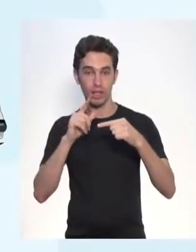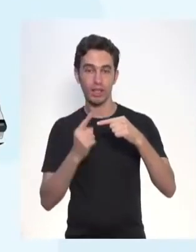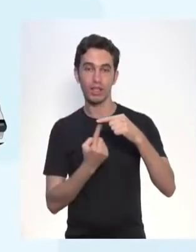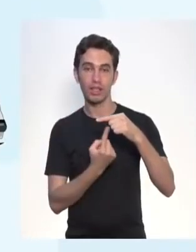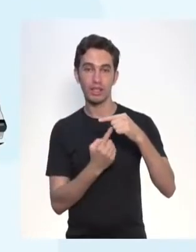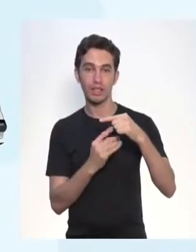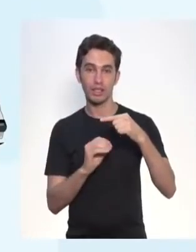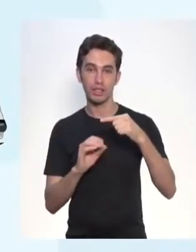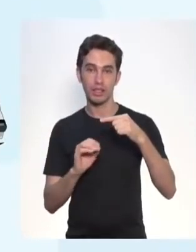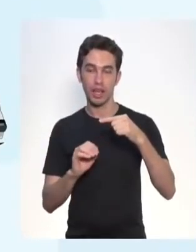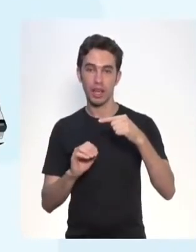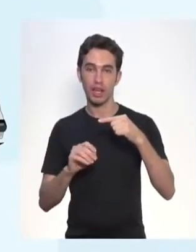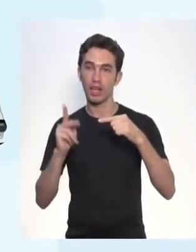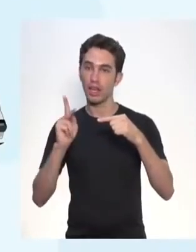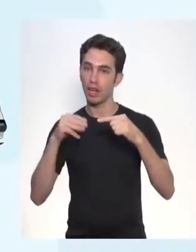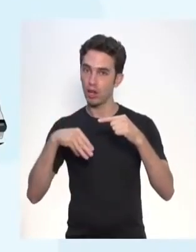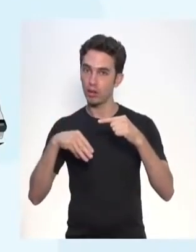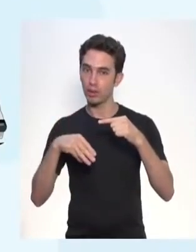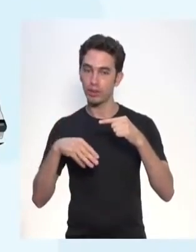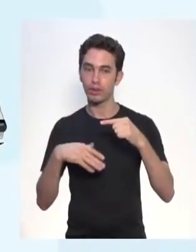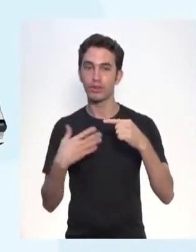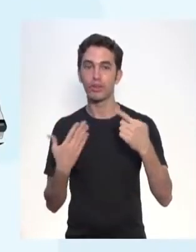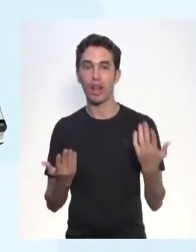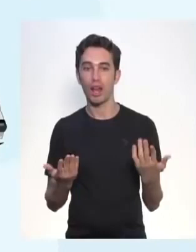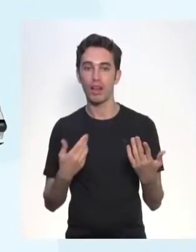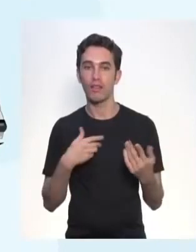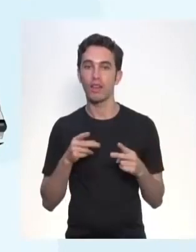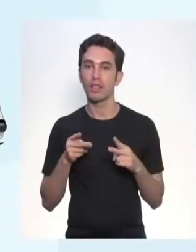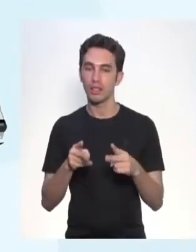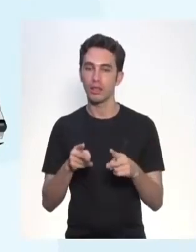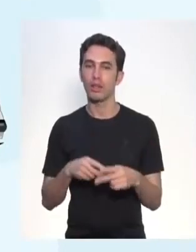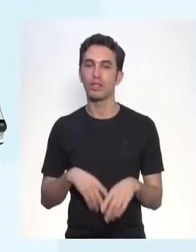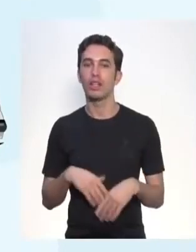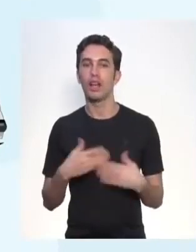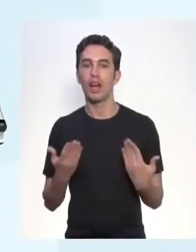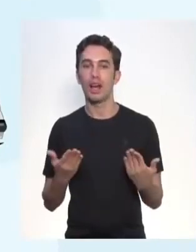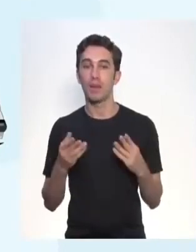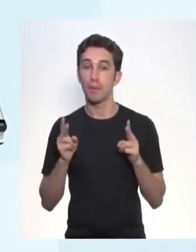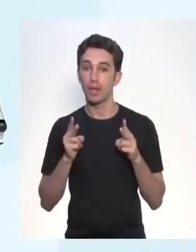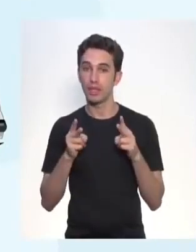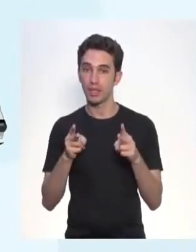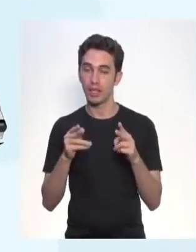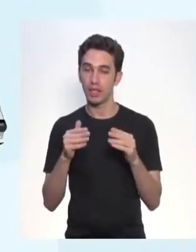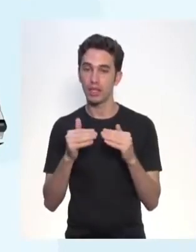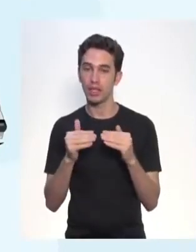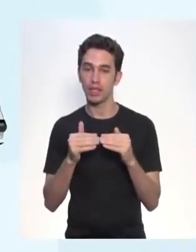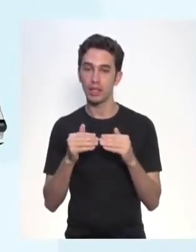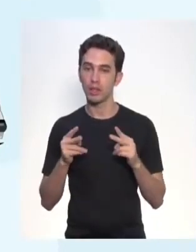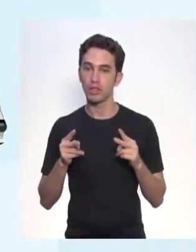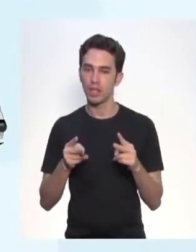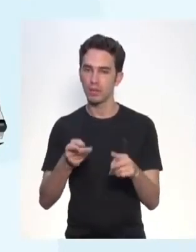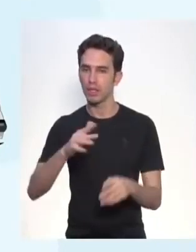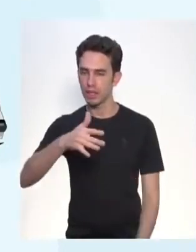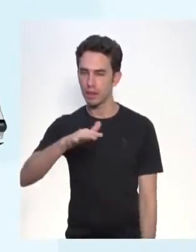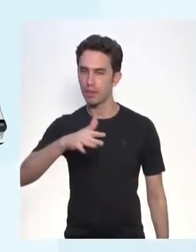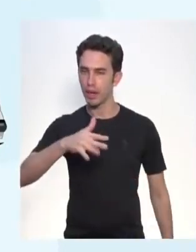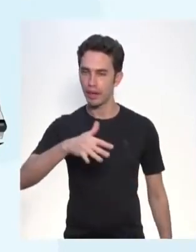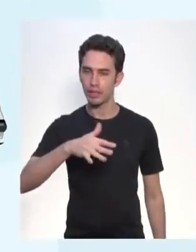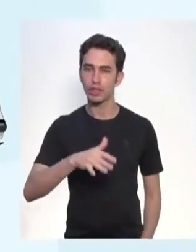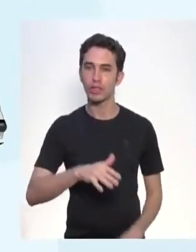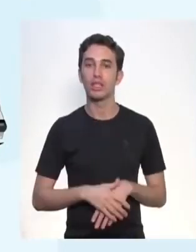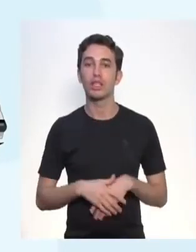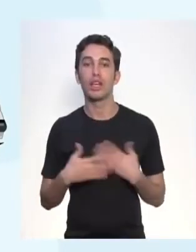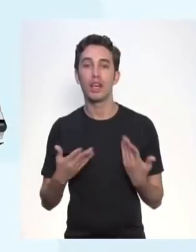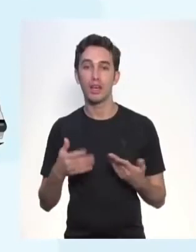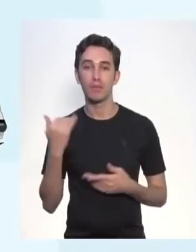100 quilômetros. Tranquilo, tá? E aí vem a sequência da atividade. Mantendo essa mesma média, é importante ressaltar isso